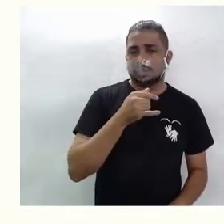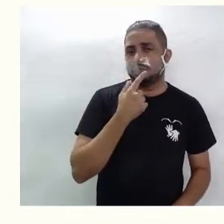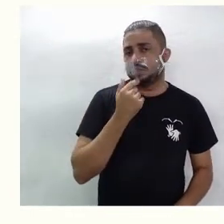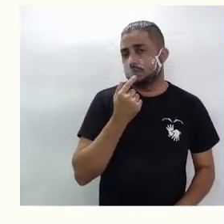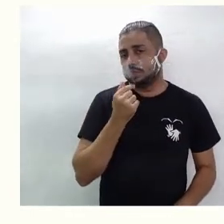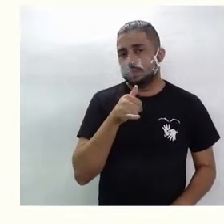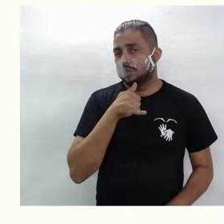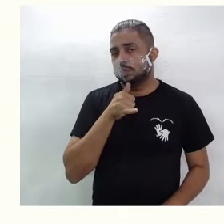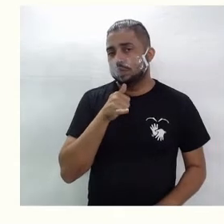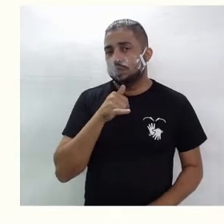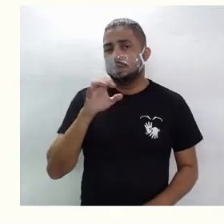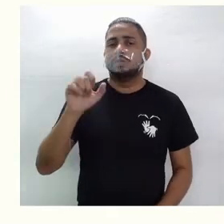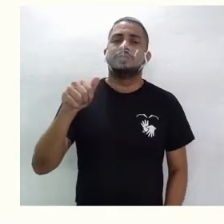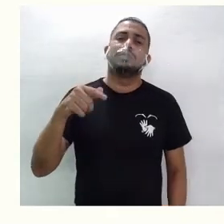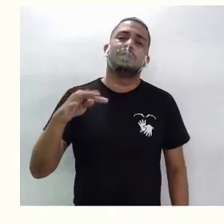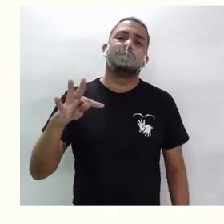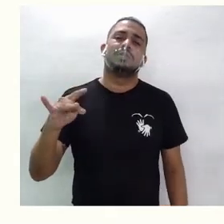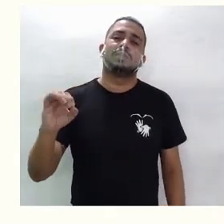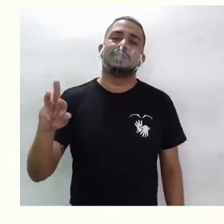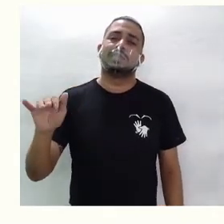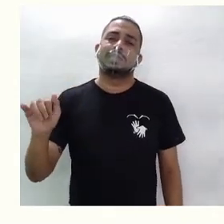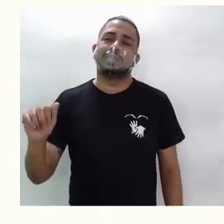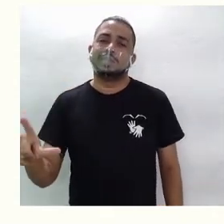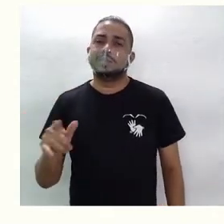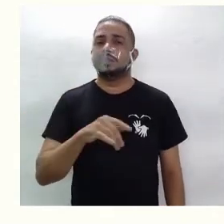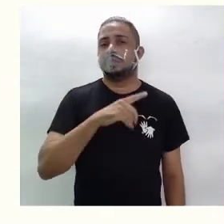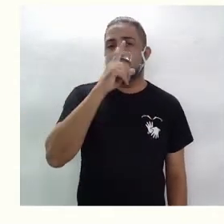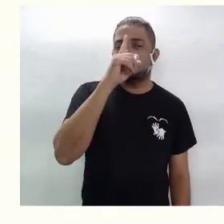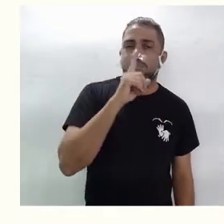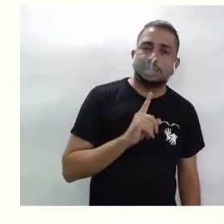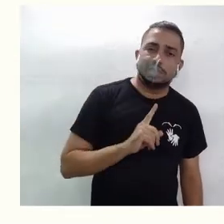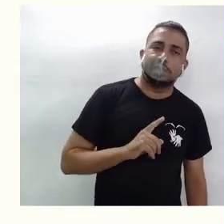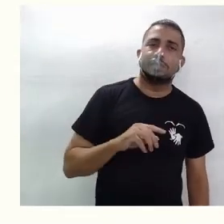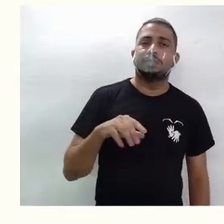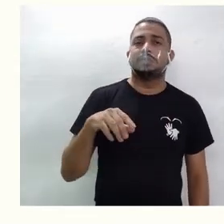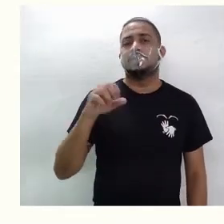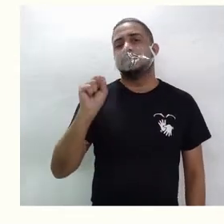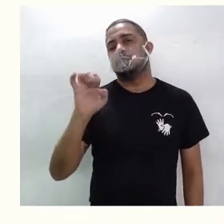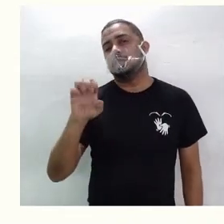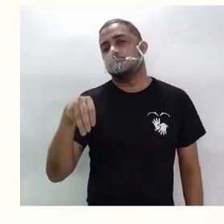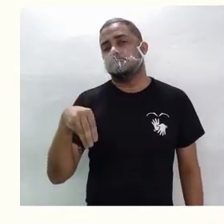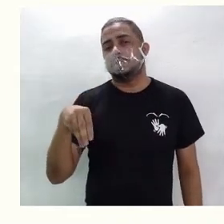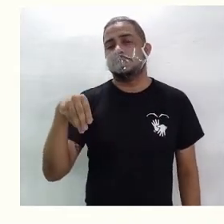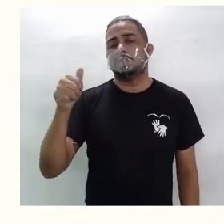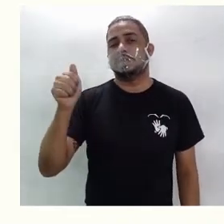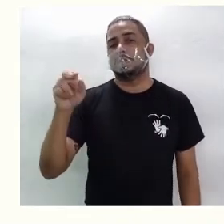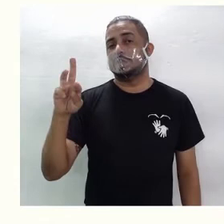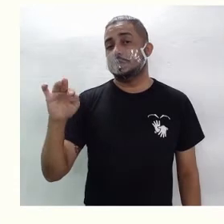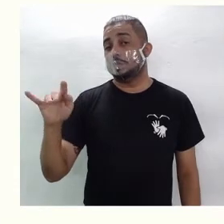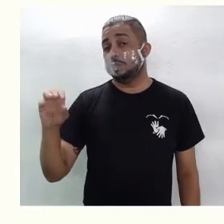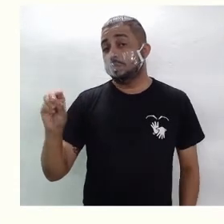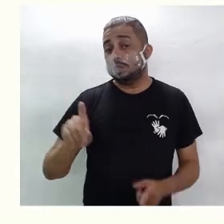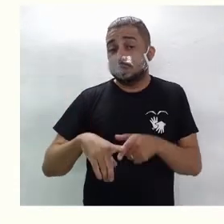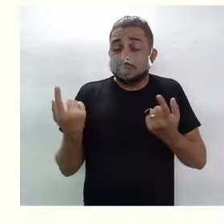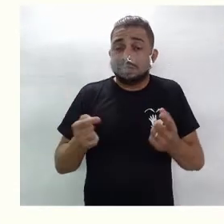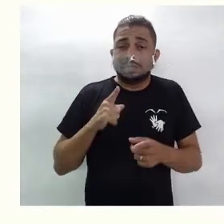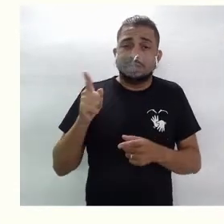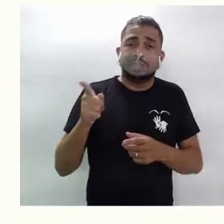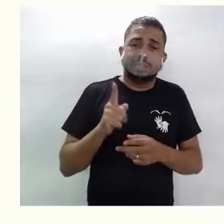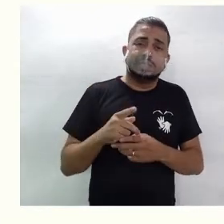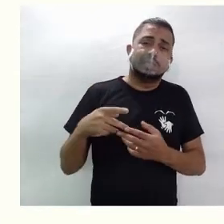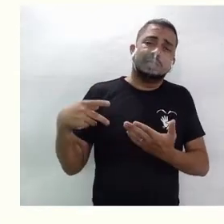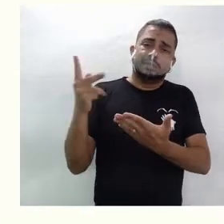um clima equatorial, tá? Na cor amarela, nós vemos um clima semiárido. Então, esse mapa físico-natural, esse